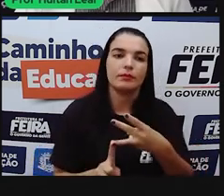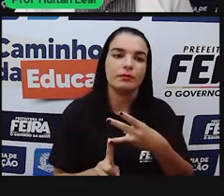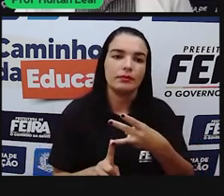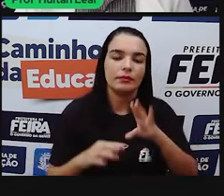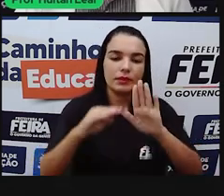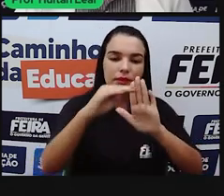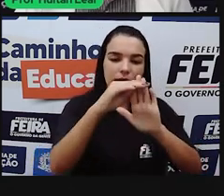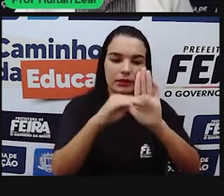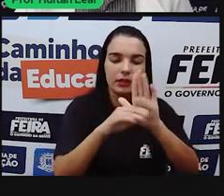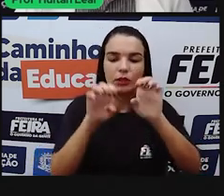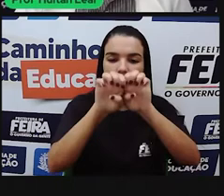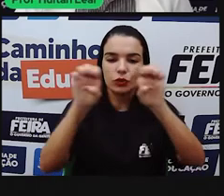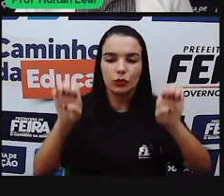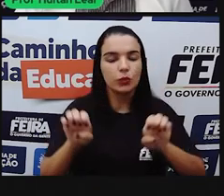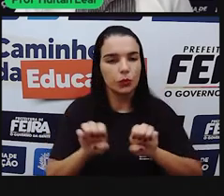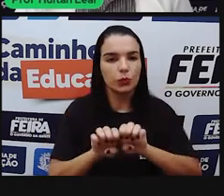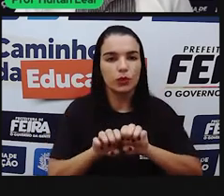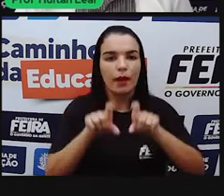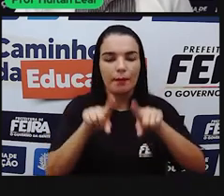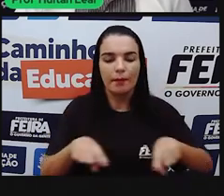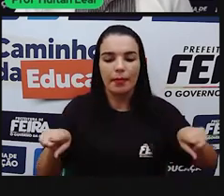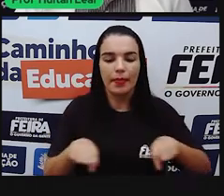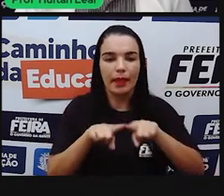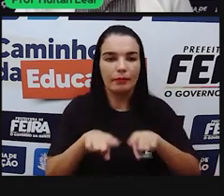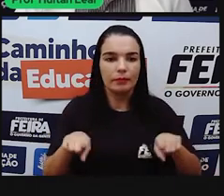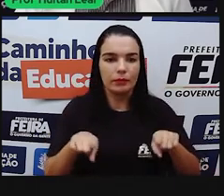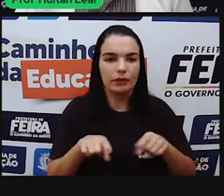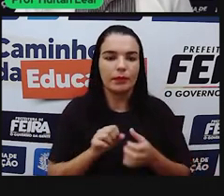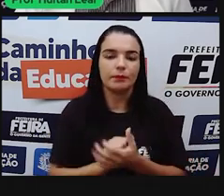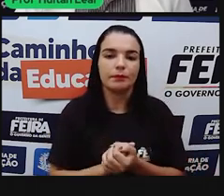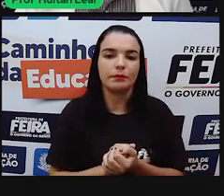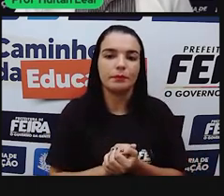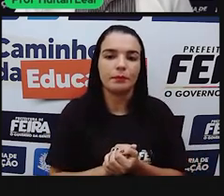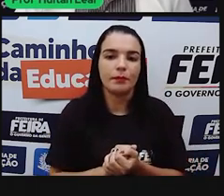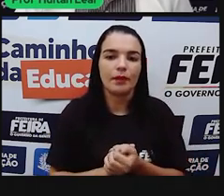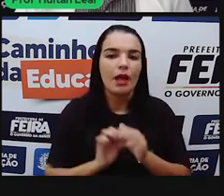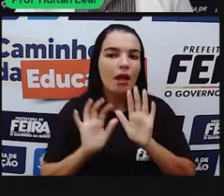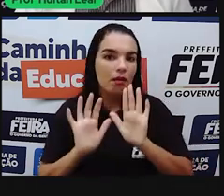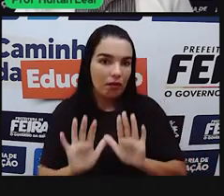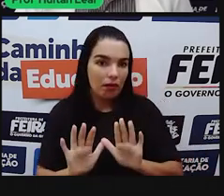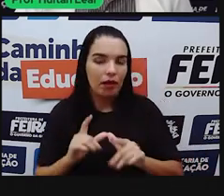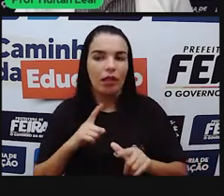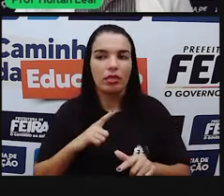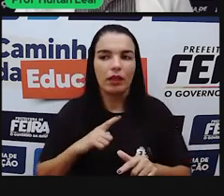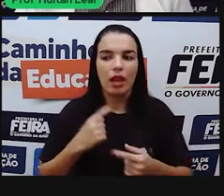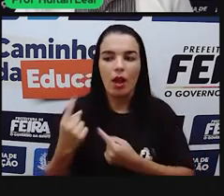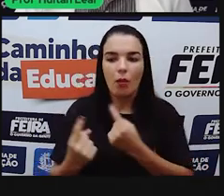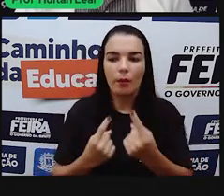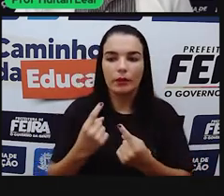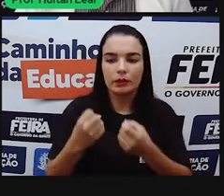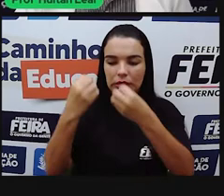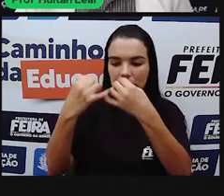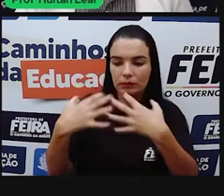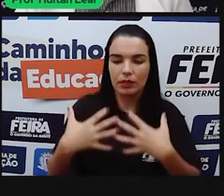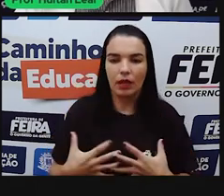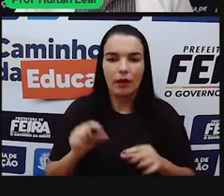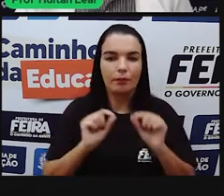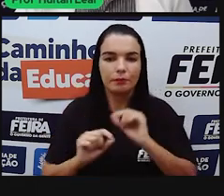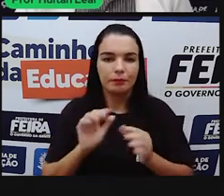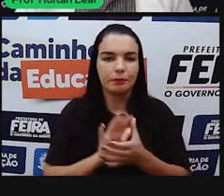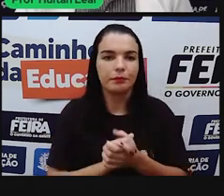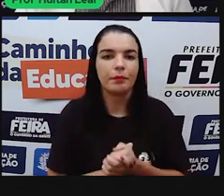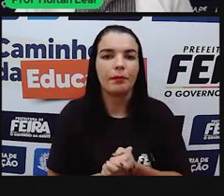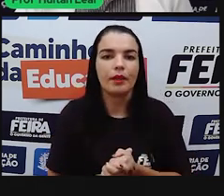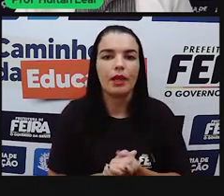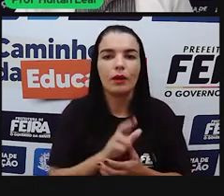a estrutura de uma canção, vamos assim dizer. Mas tem umas observações a fazermos. A melodia de uma música pode